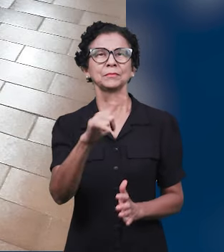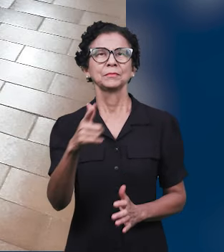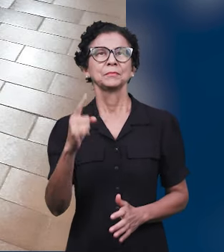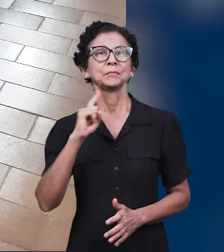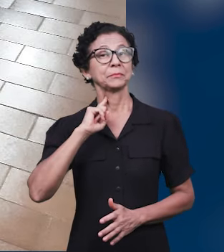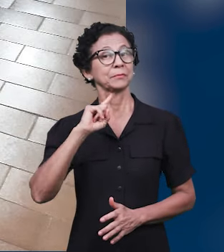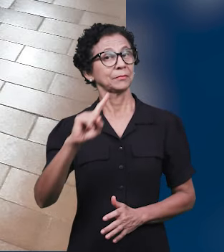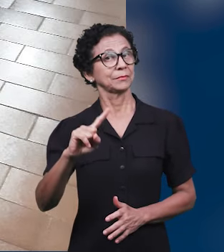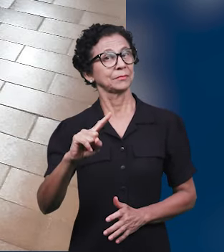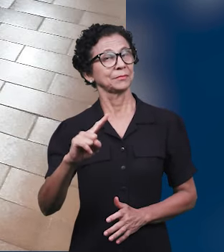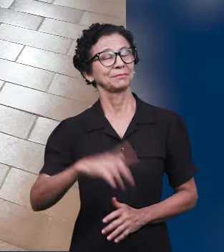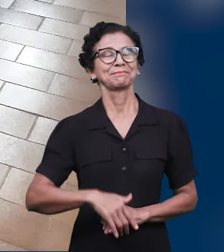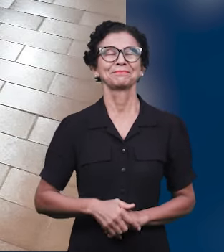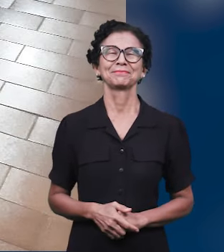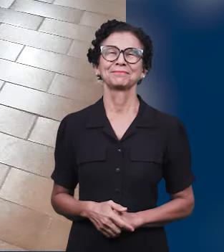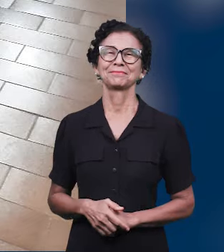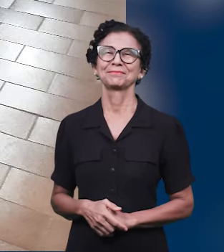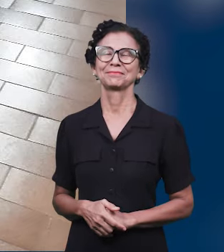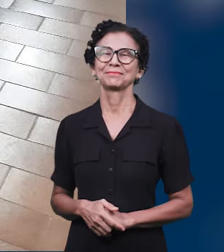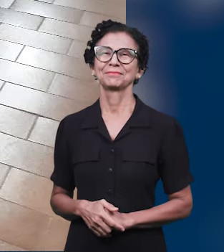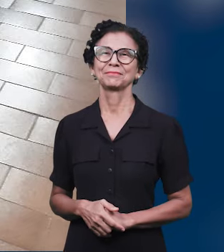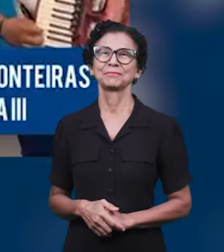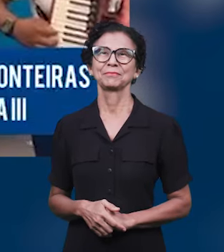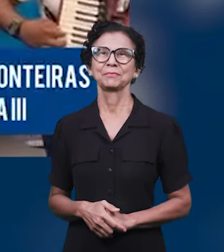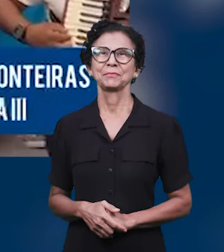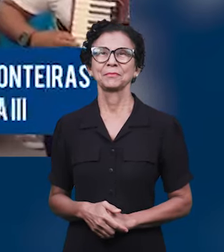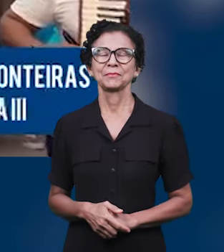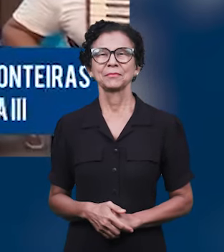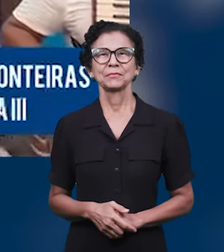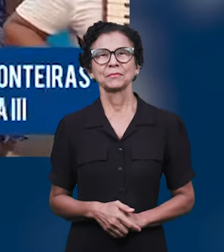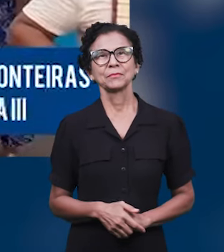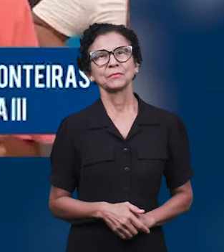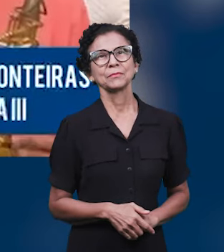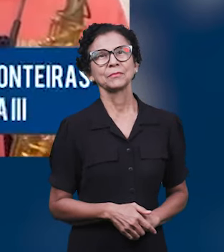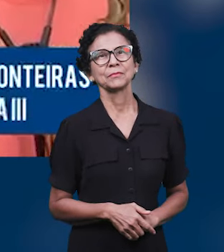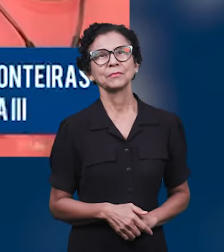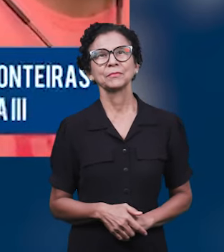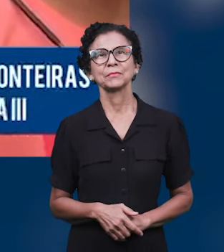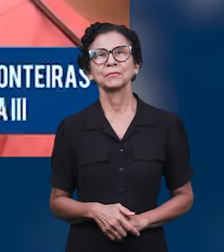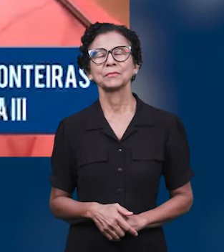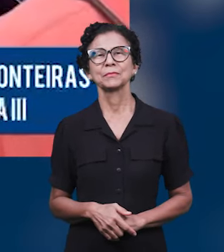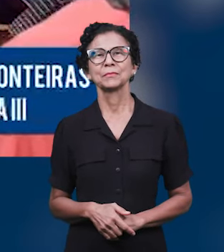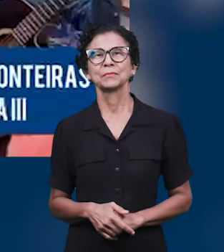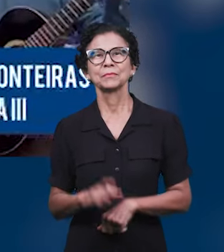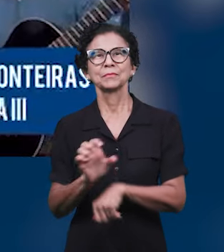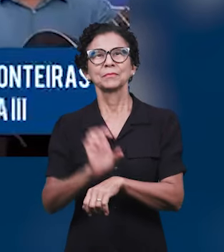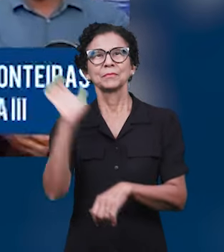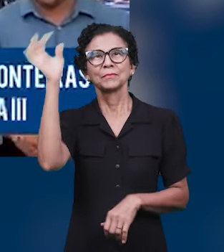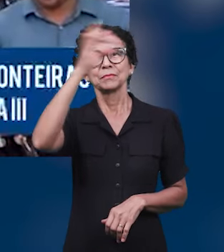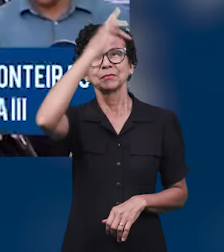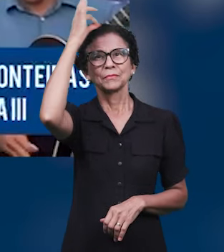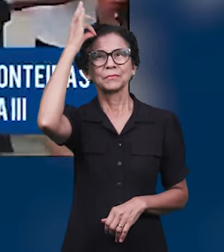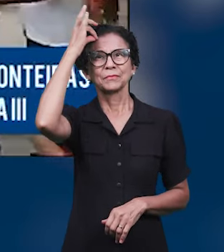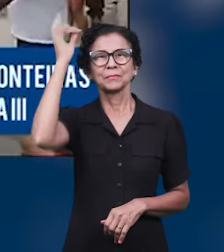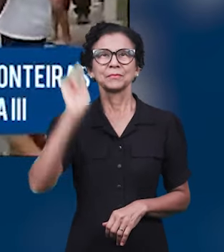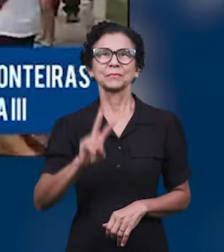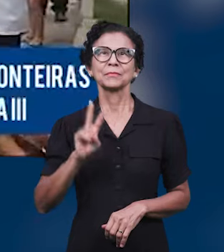Itaú de Minas, Minas. Tivemos também o Evangelho Sem Fronteiras em Vila Velha, no estado do Espírito